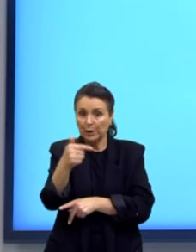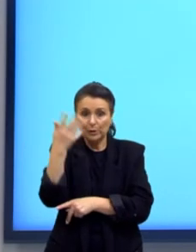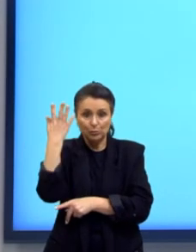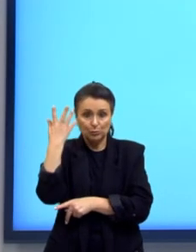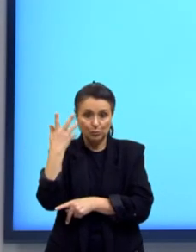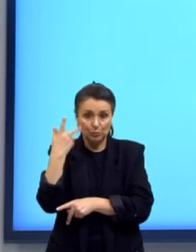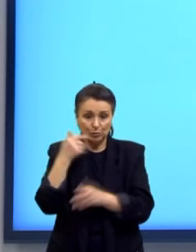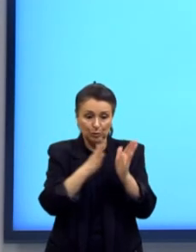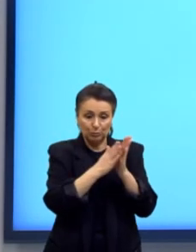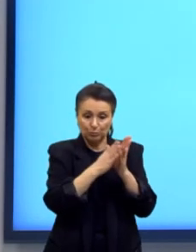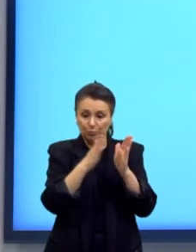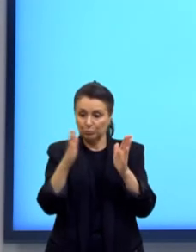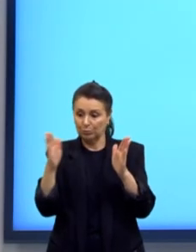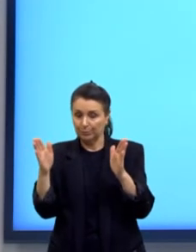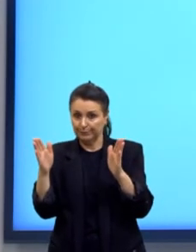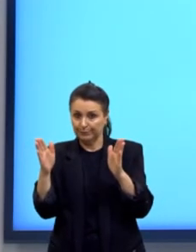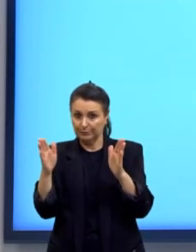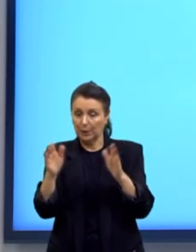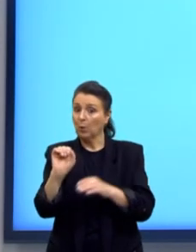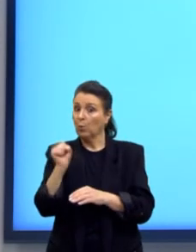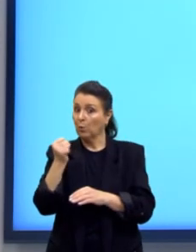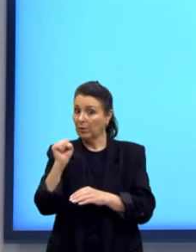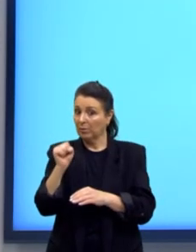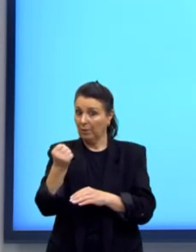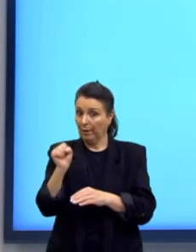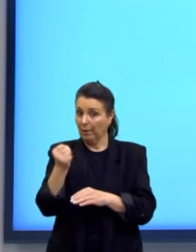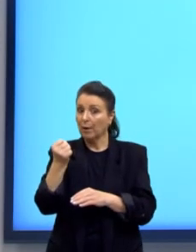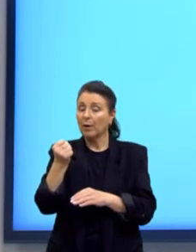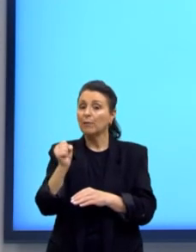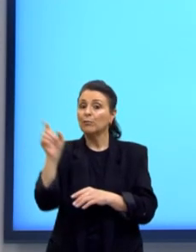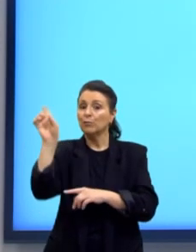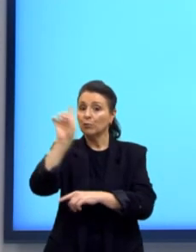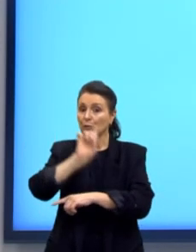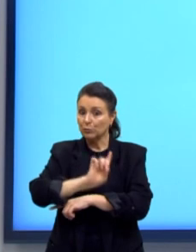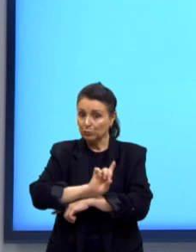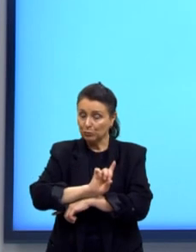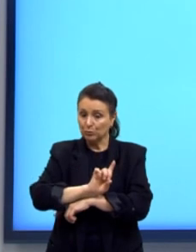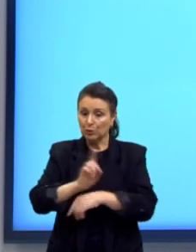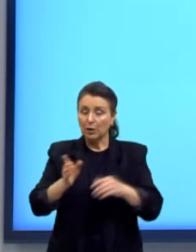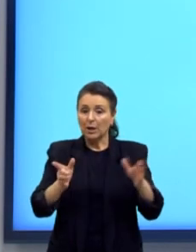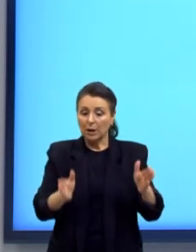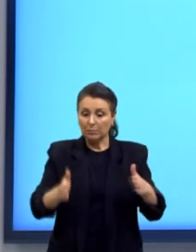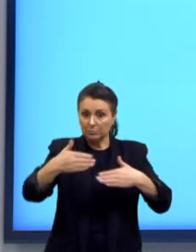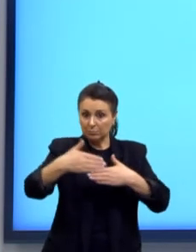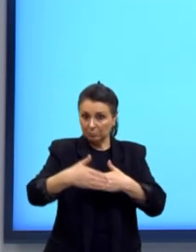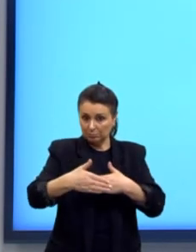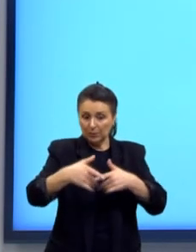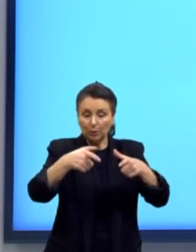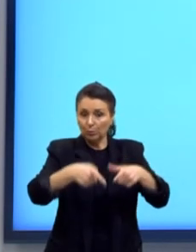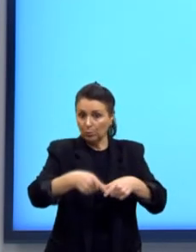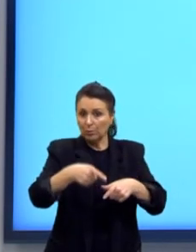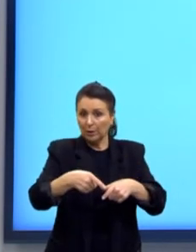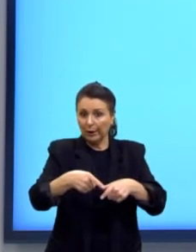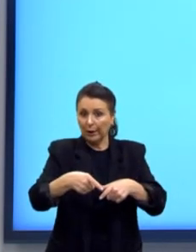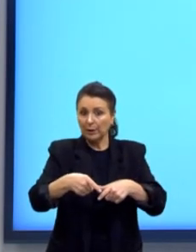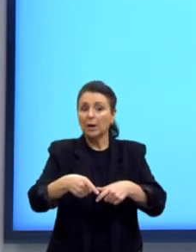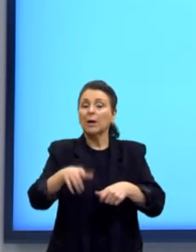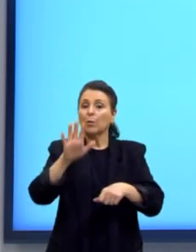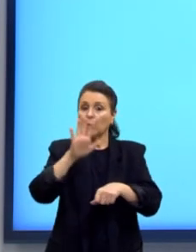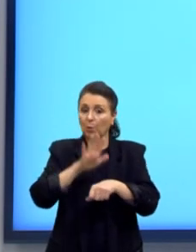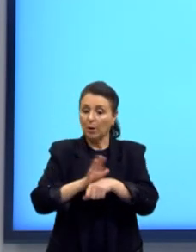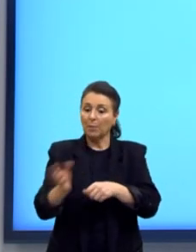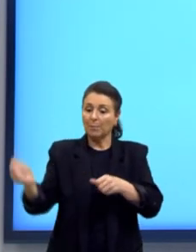consecutivos no oitavo dia o reservatório vazio é completamente reabastecido por carros-pipa